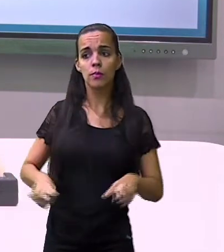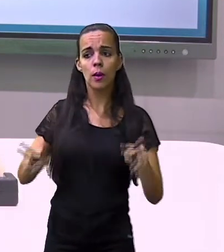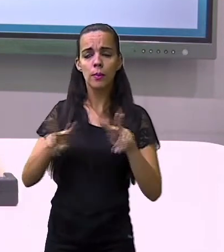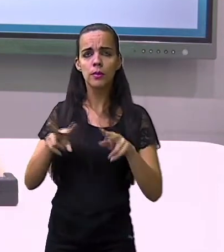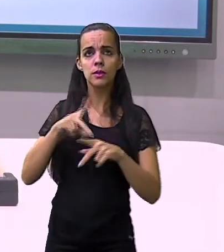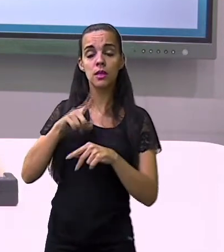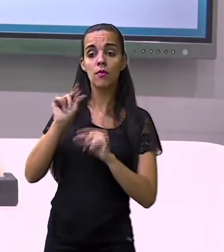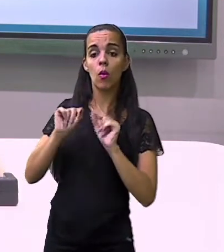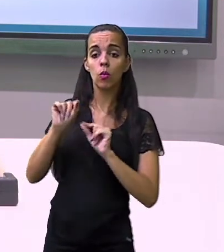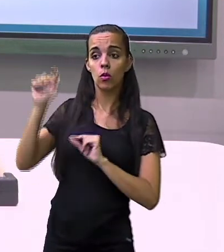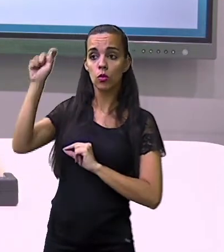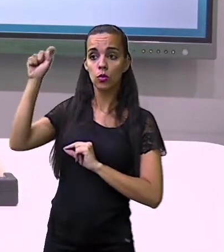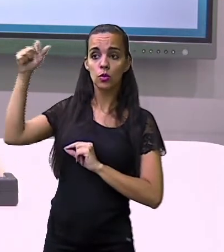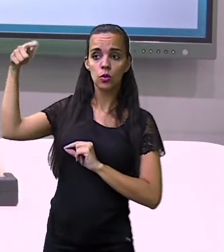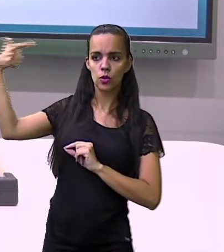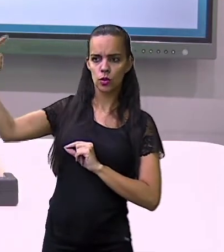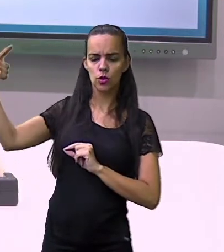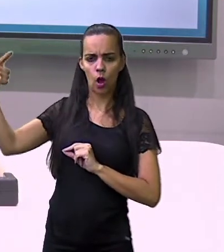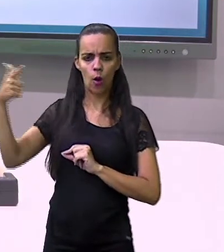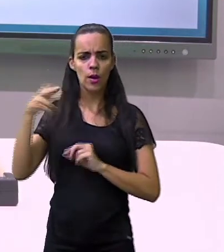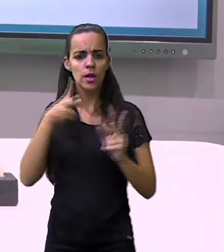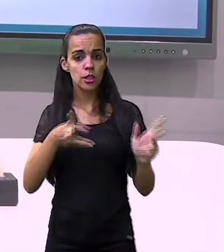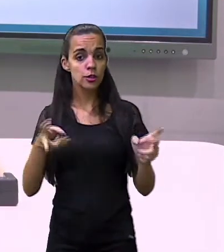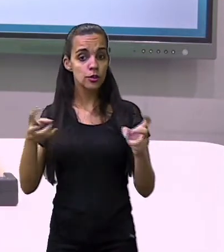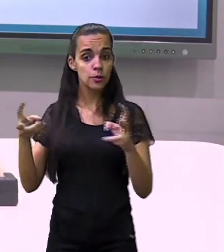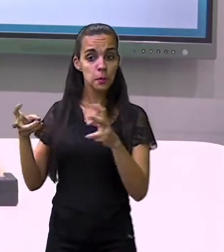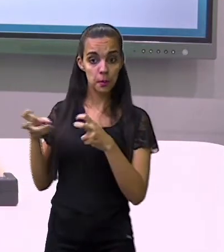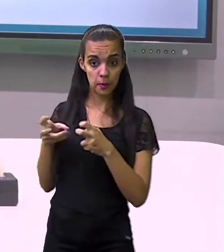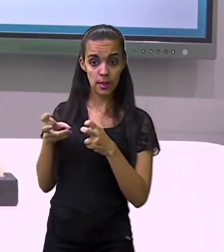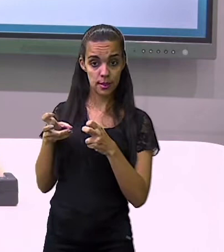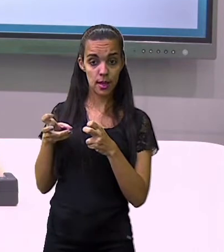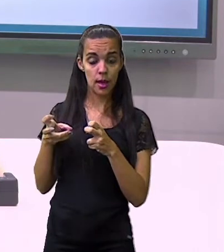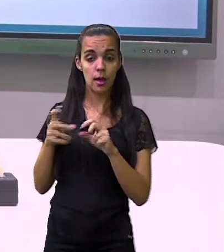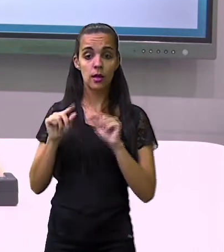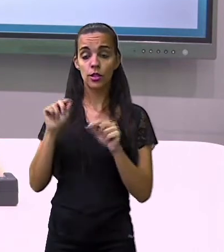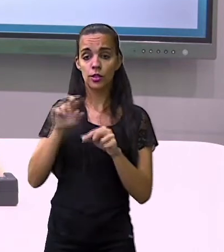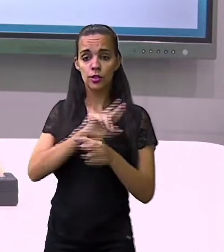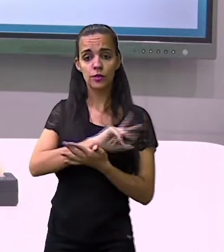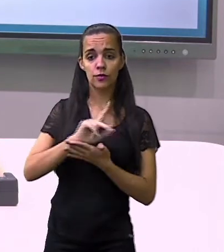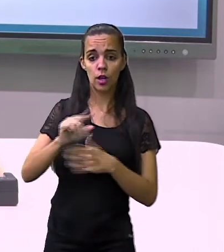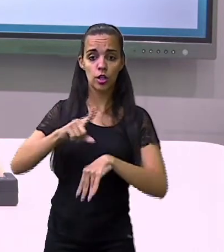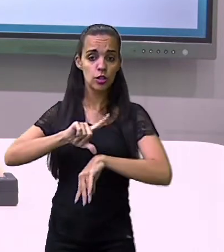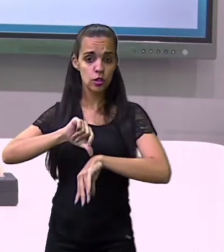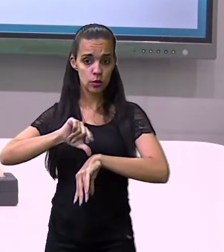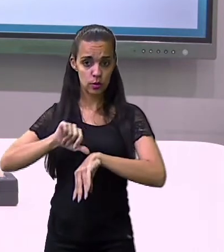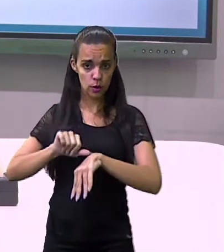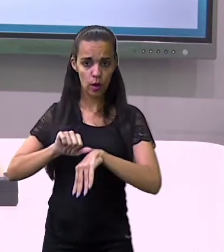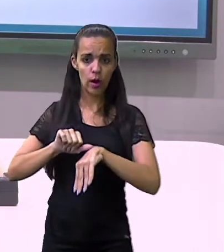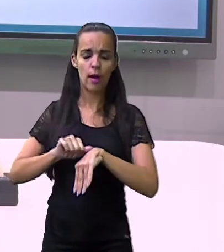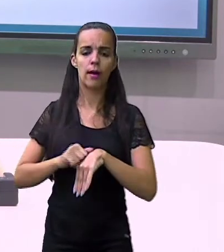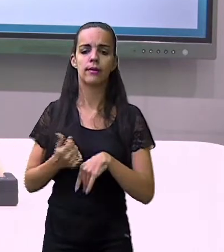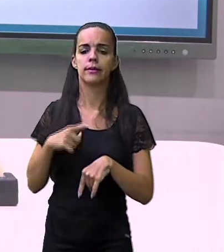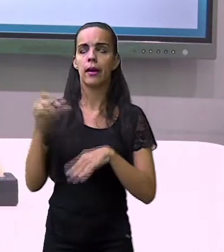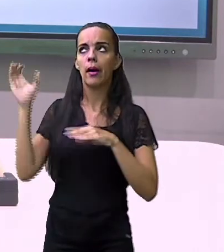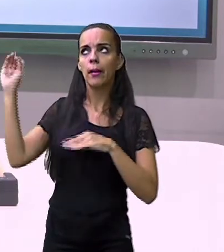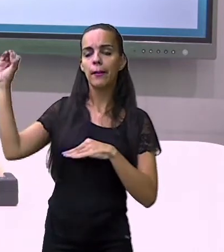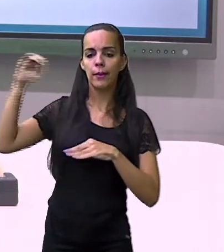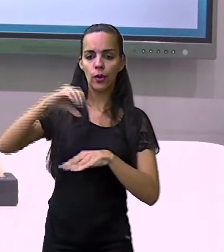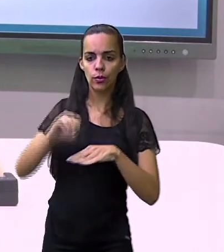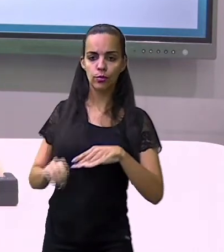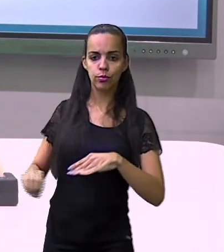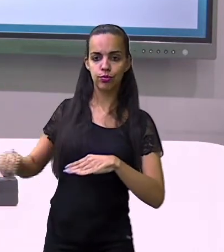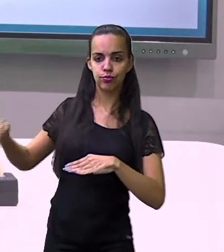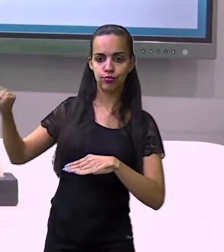Sol, aparentemente, em diferentes posições no céu. E nós já sabemos o porquê que isso